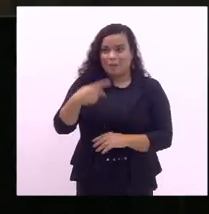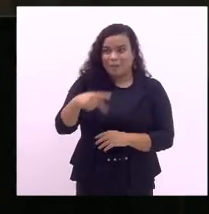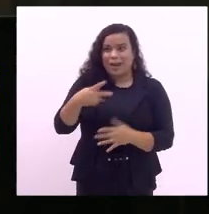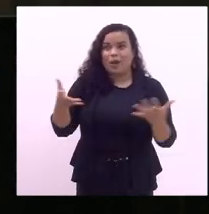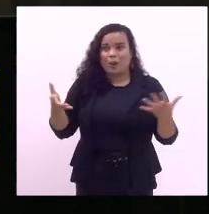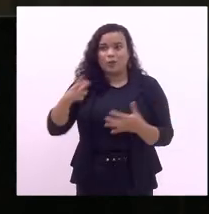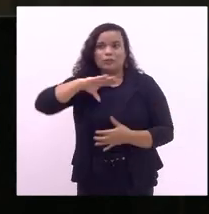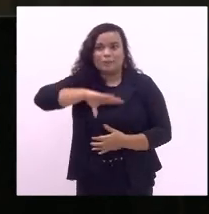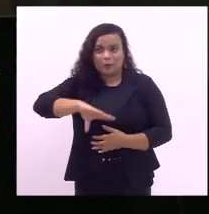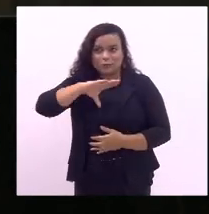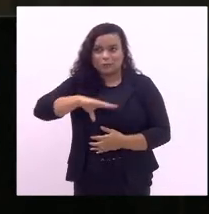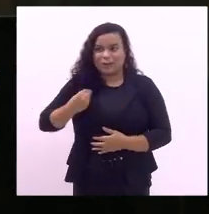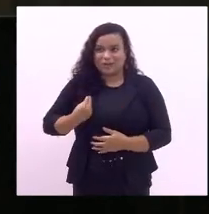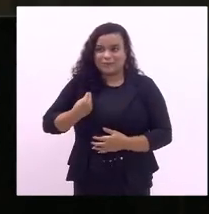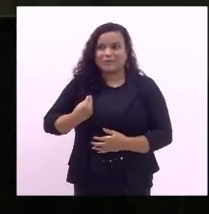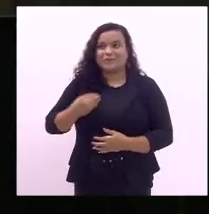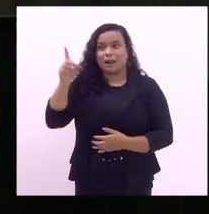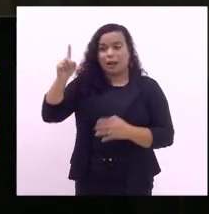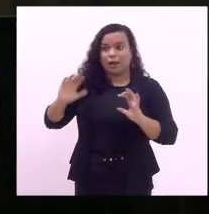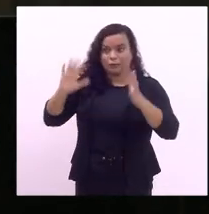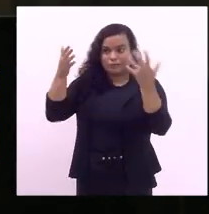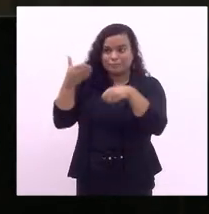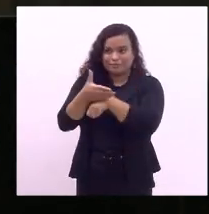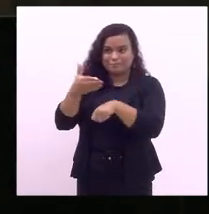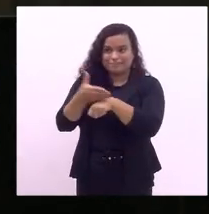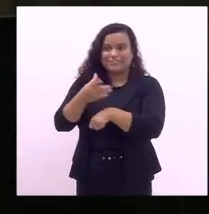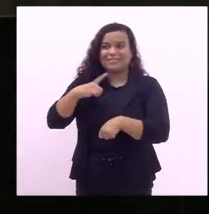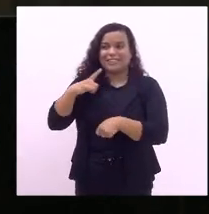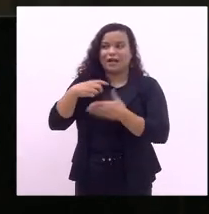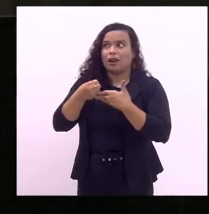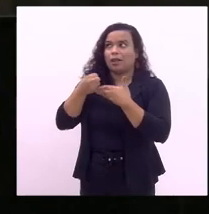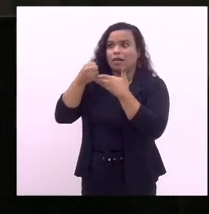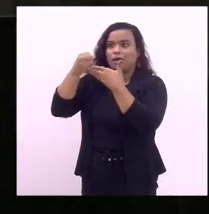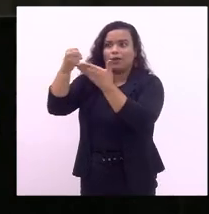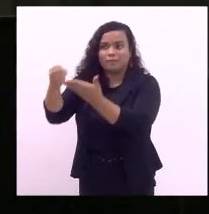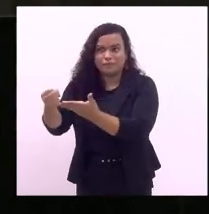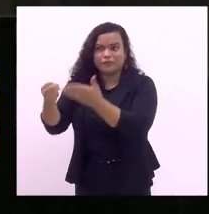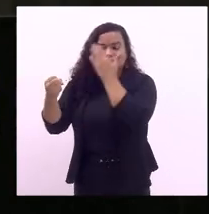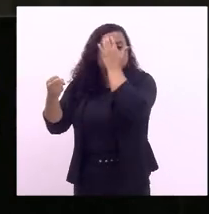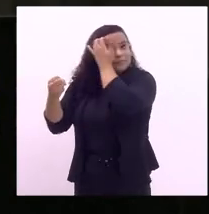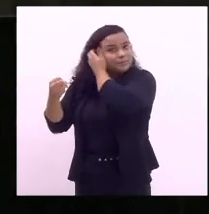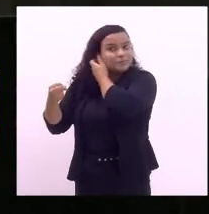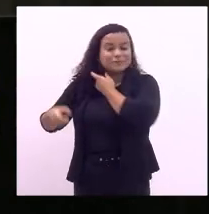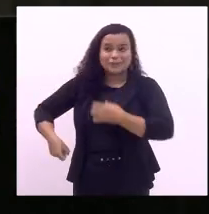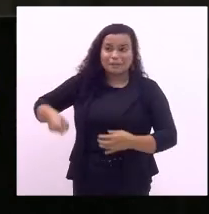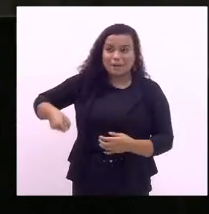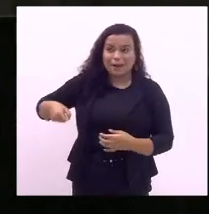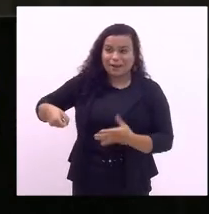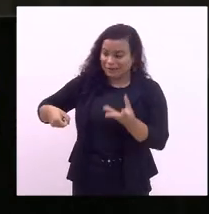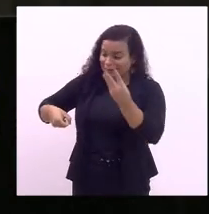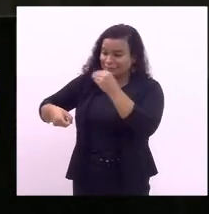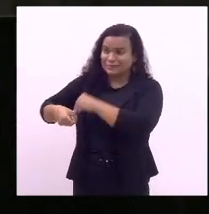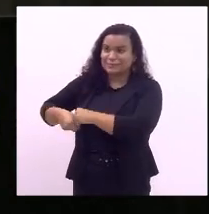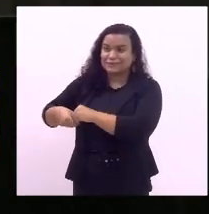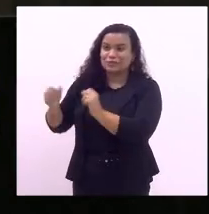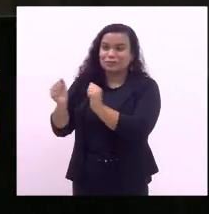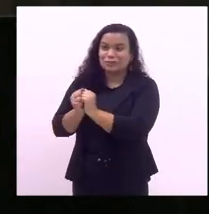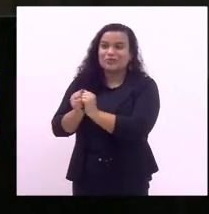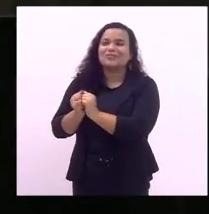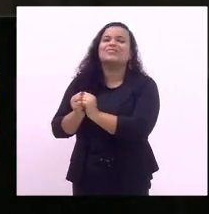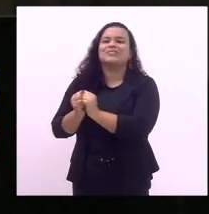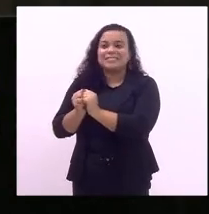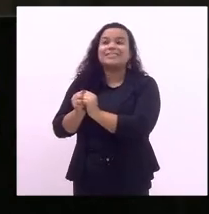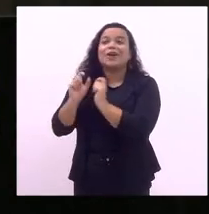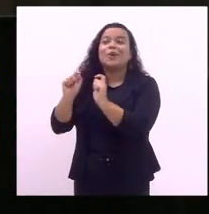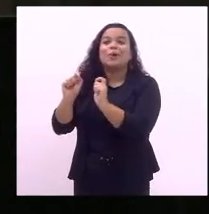Portugal participando de um evento, levando com ele na mala a nossa querida Costa